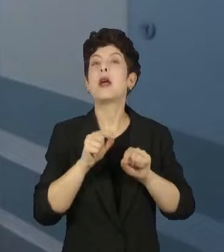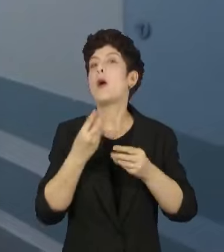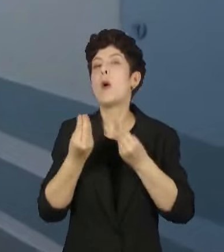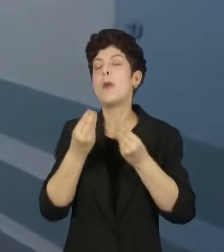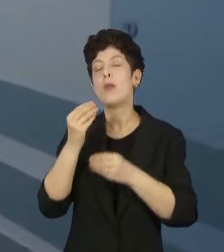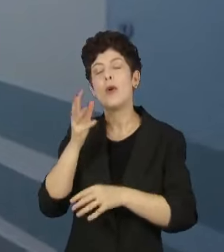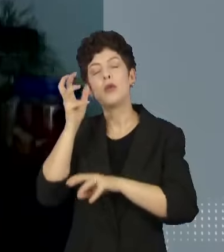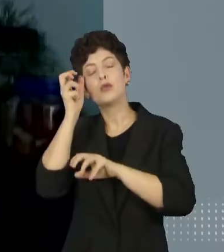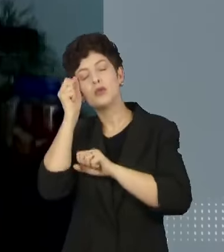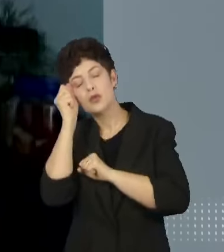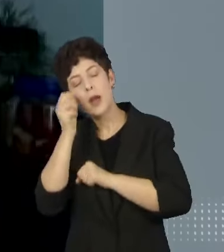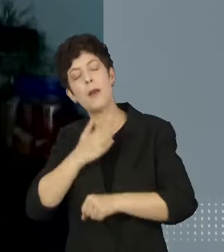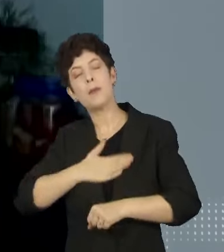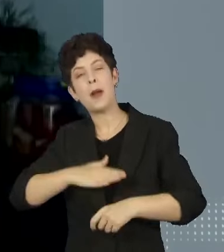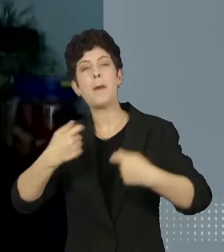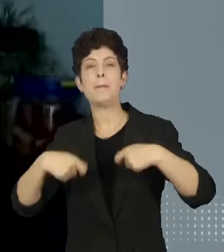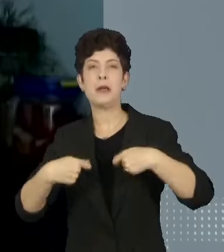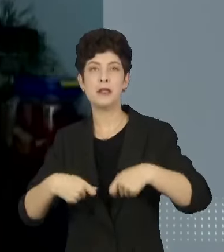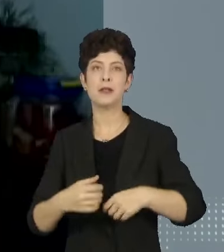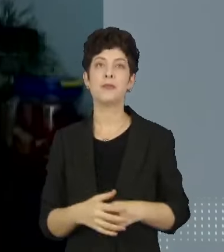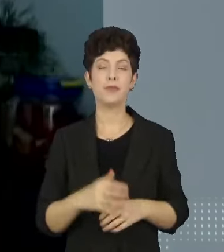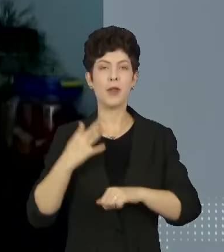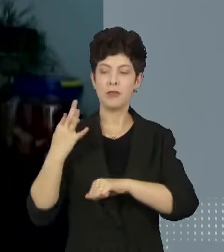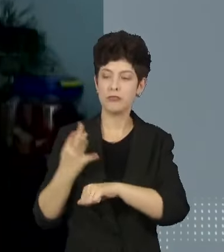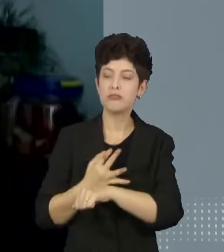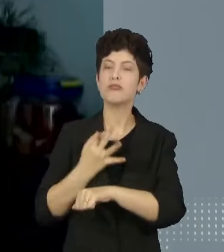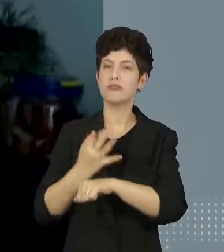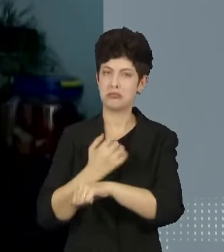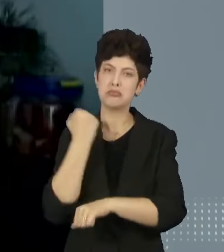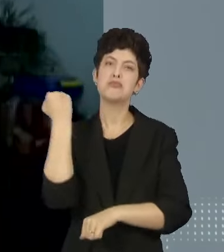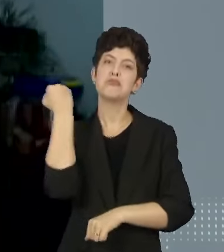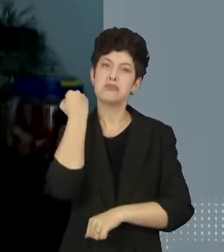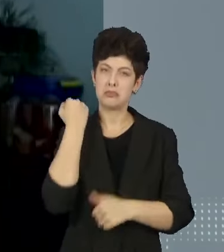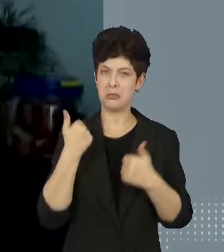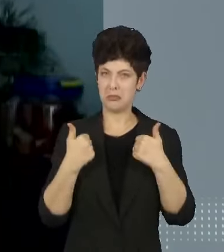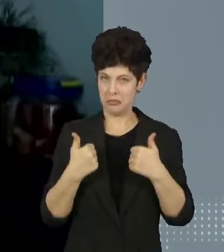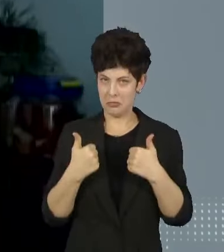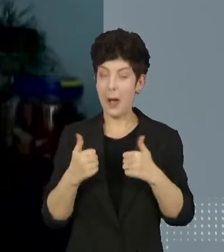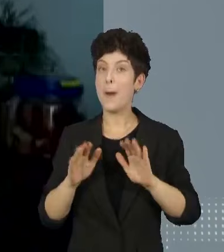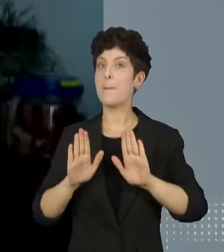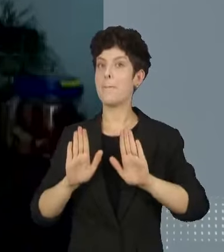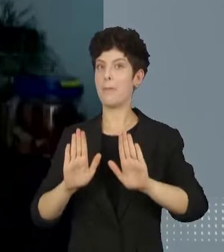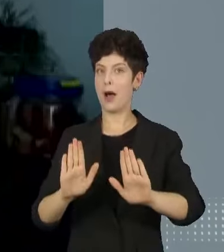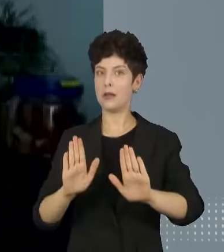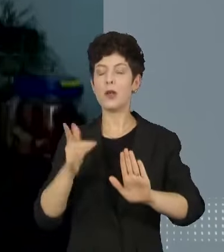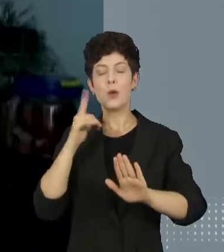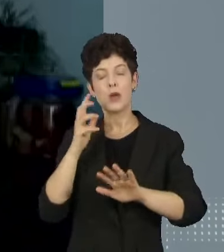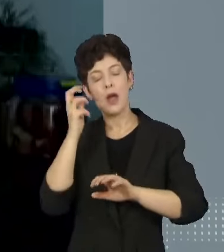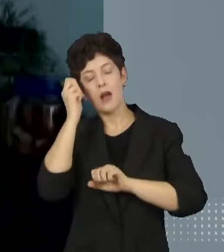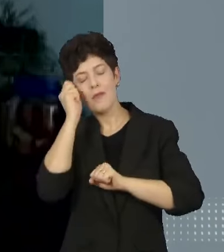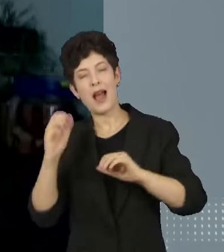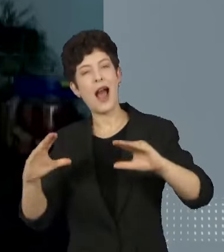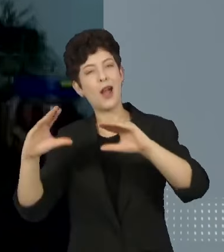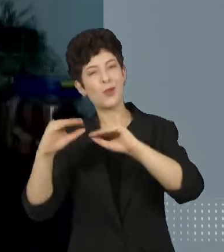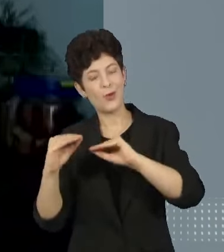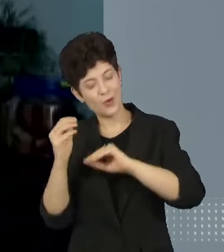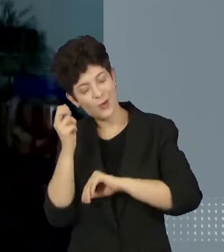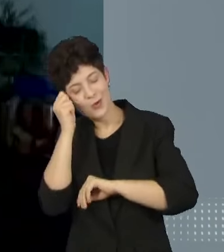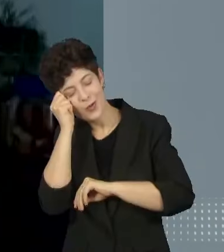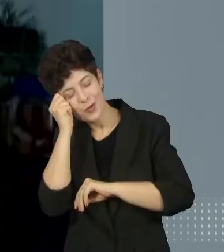sono em dia. Acho que a gente aguenta bastante estresse desde que a gente repouse à noite. O problema é